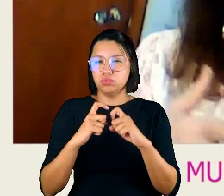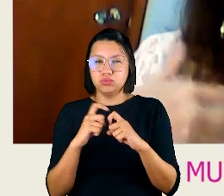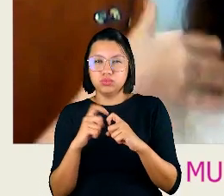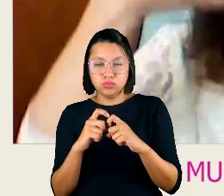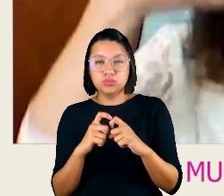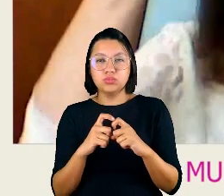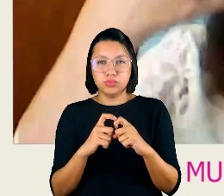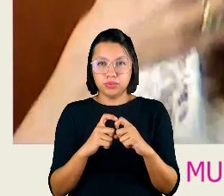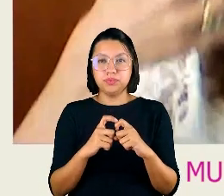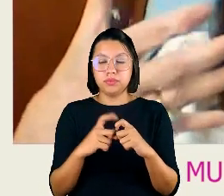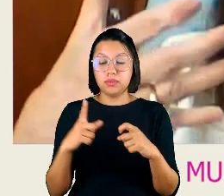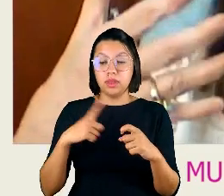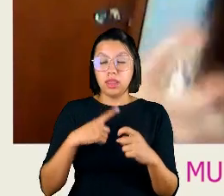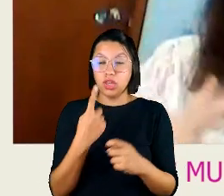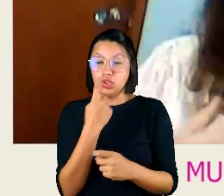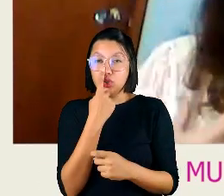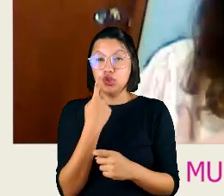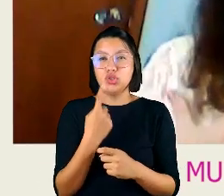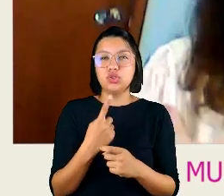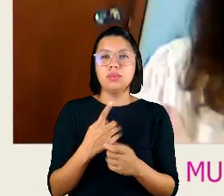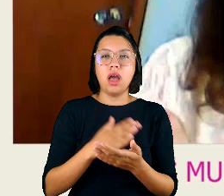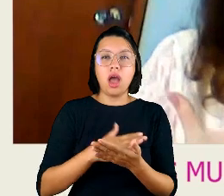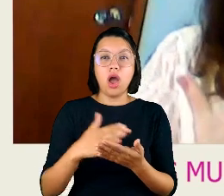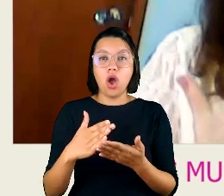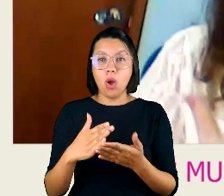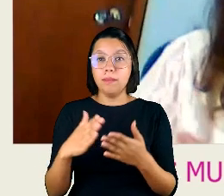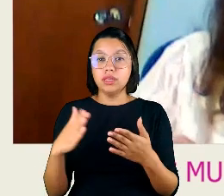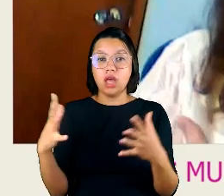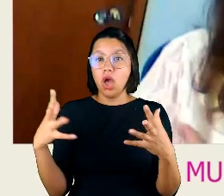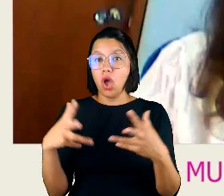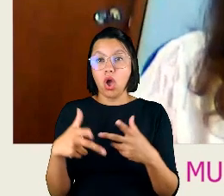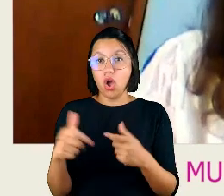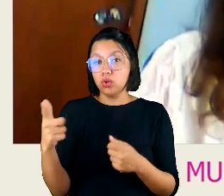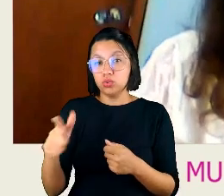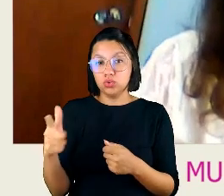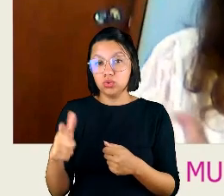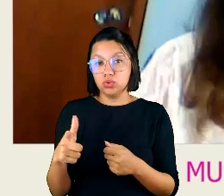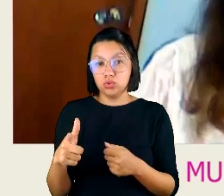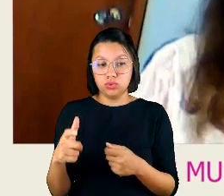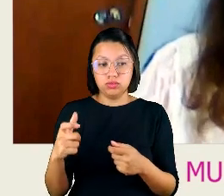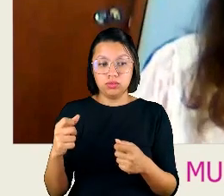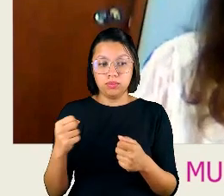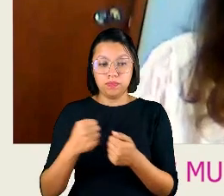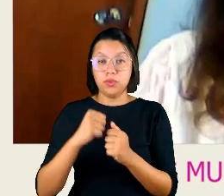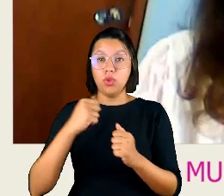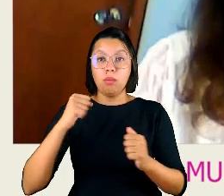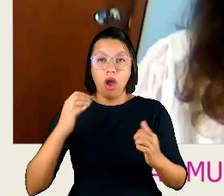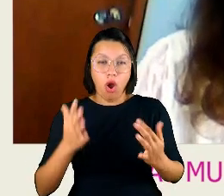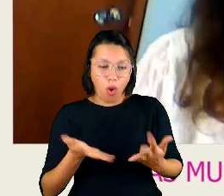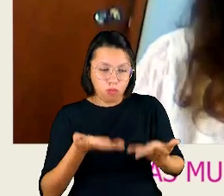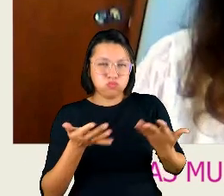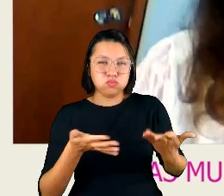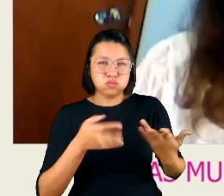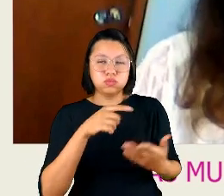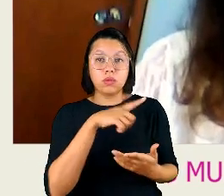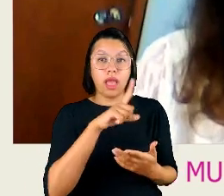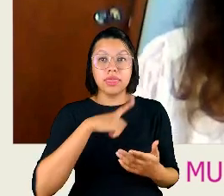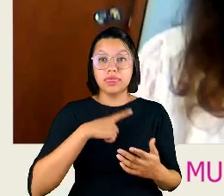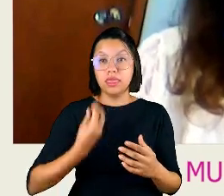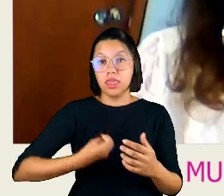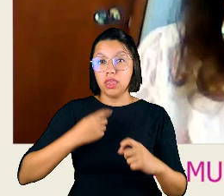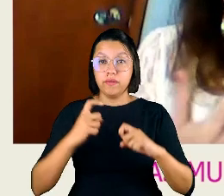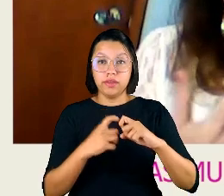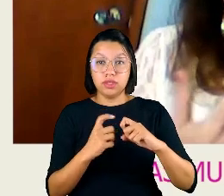intimidade, dela começar tudo de novo. E o maior estímulo para ela ter uma vida sexual, uma